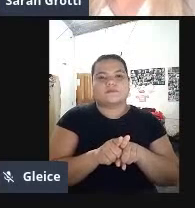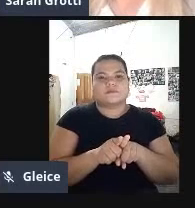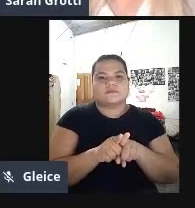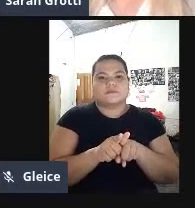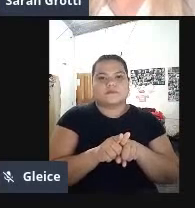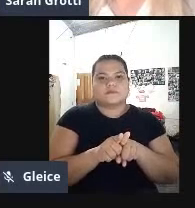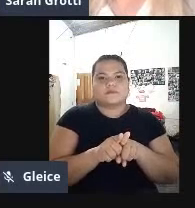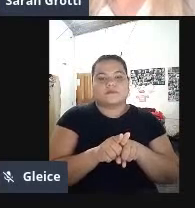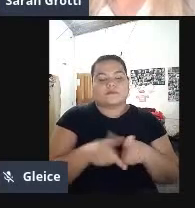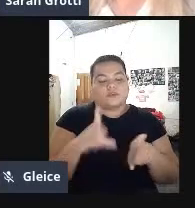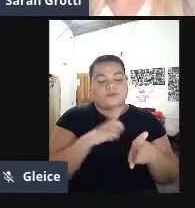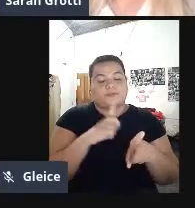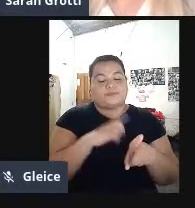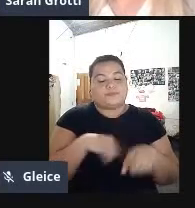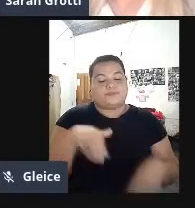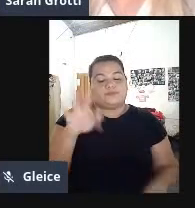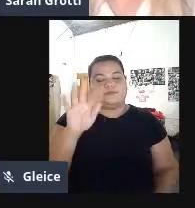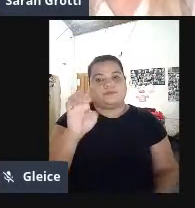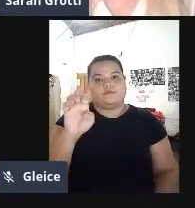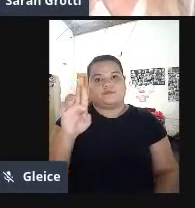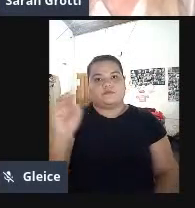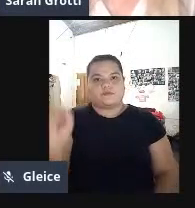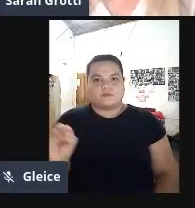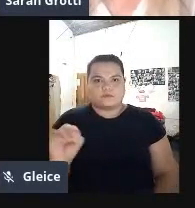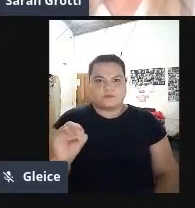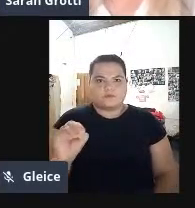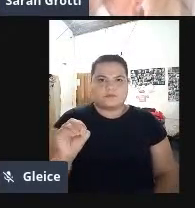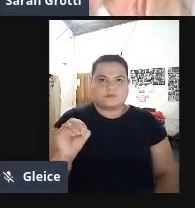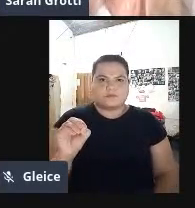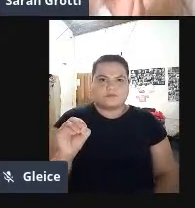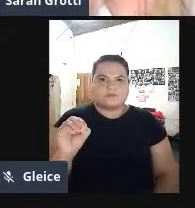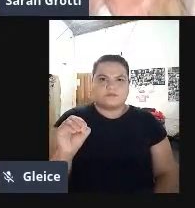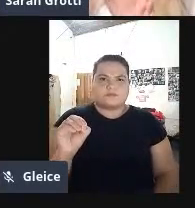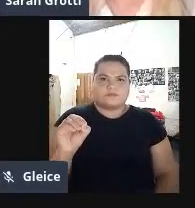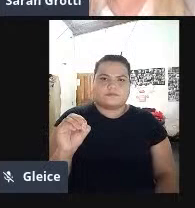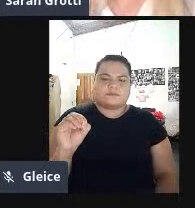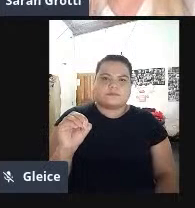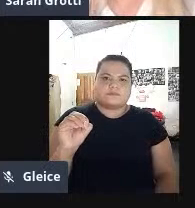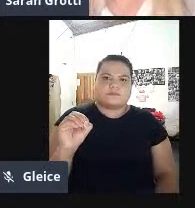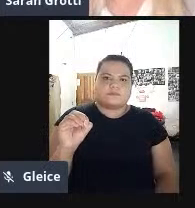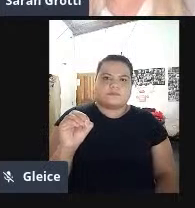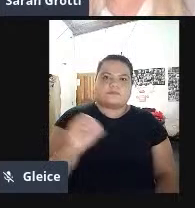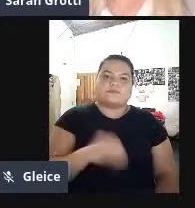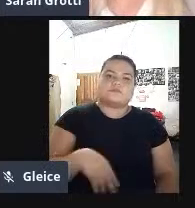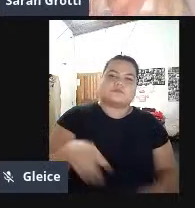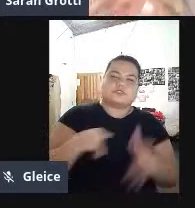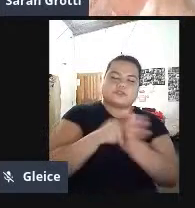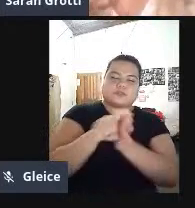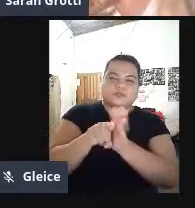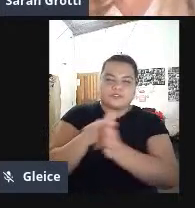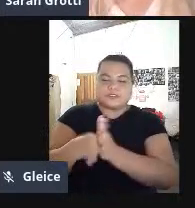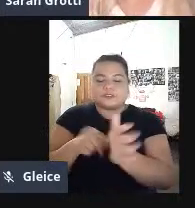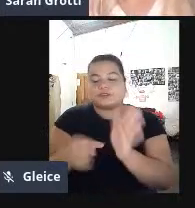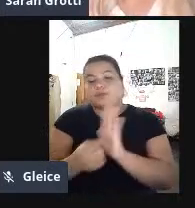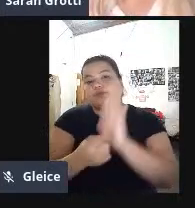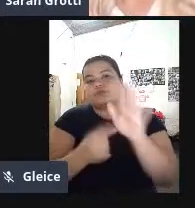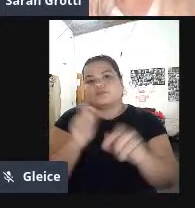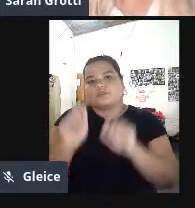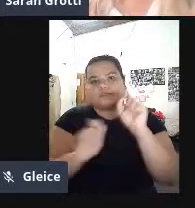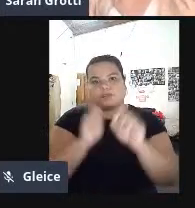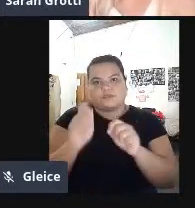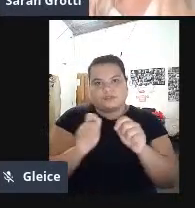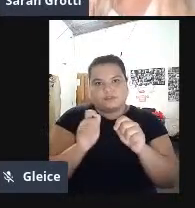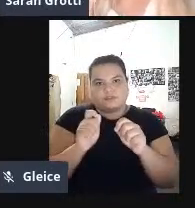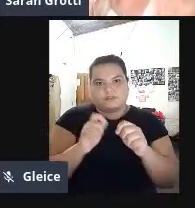ferro. E Kumari, 2004, trouxe um estudo que mostra que feijões feitos